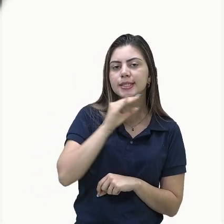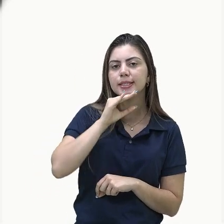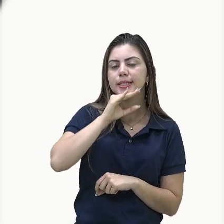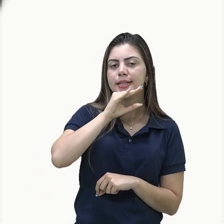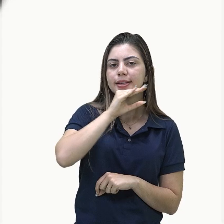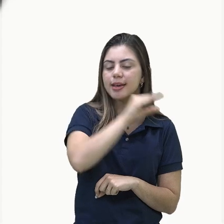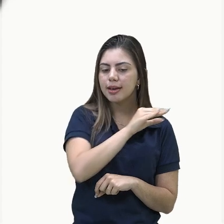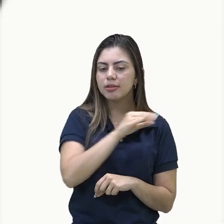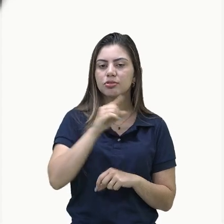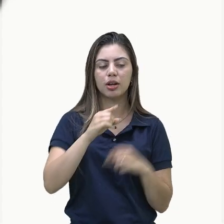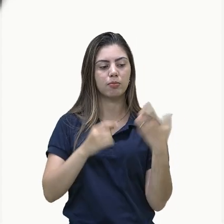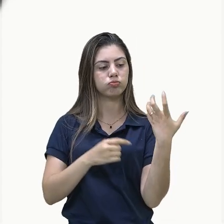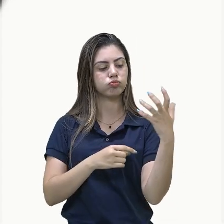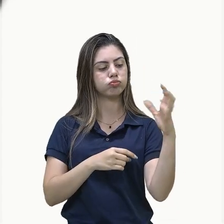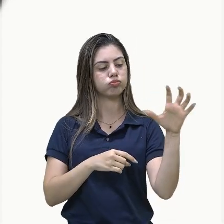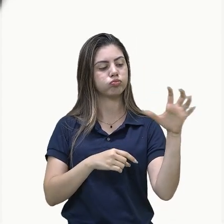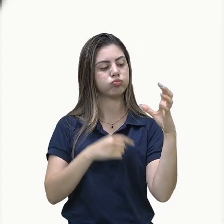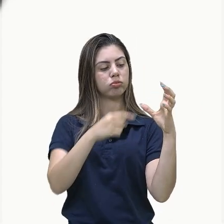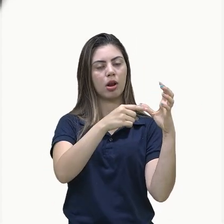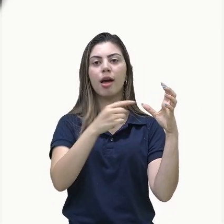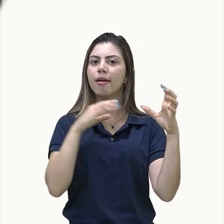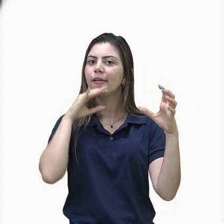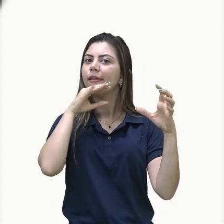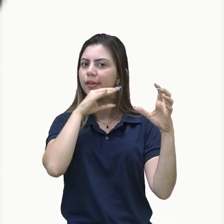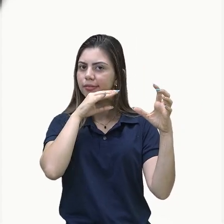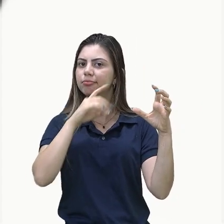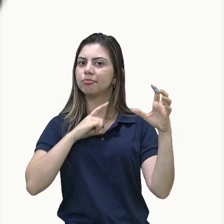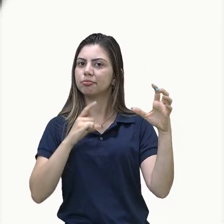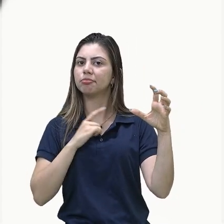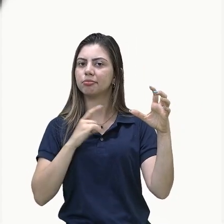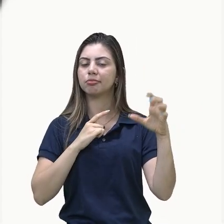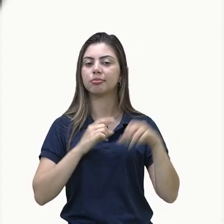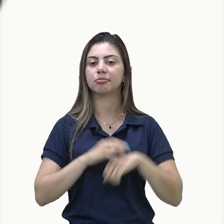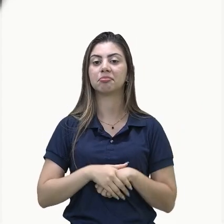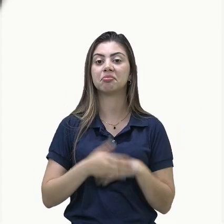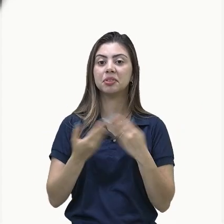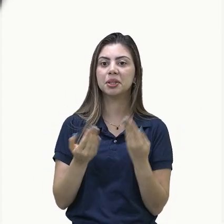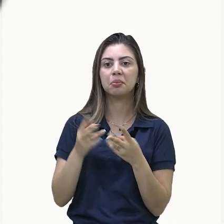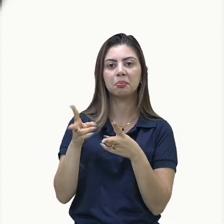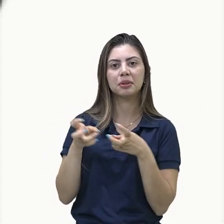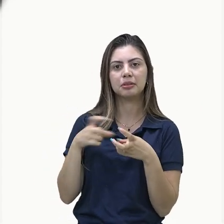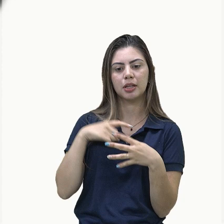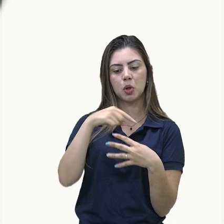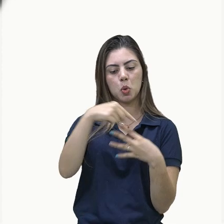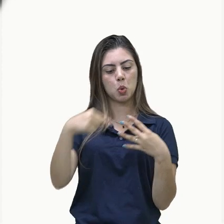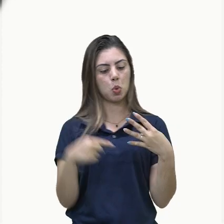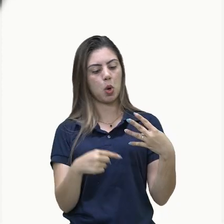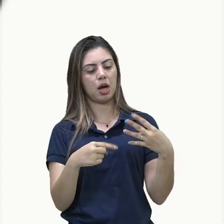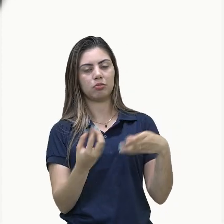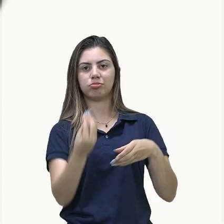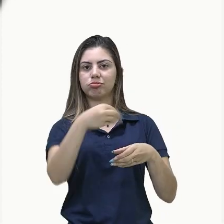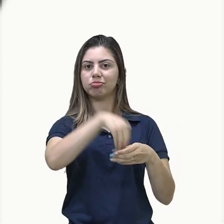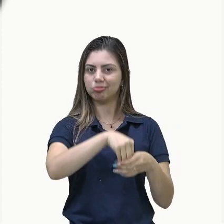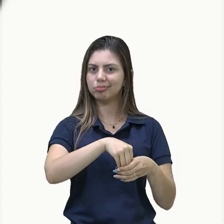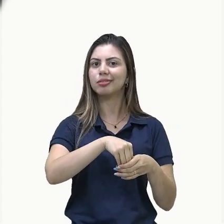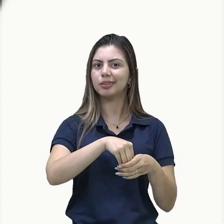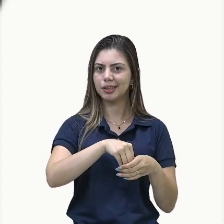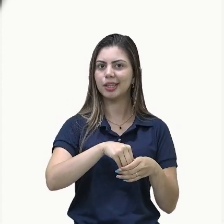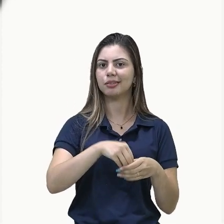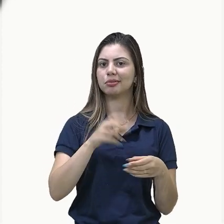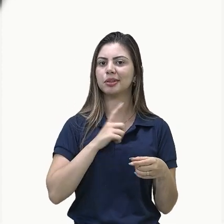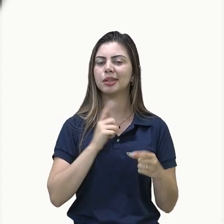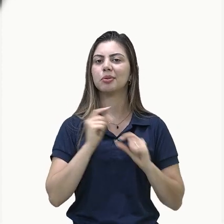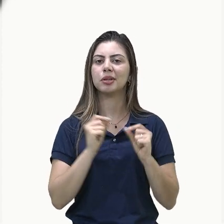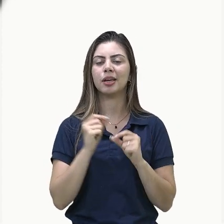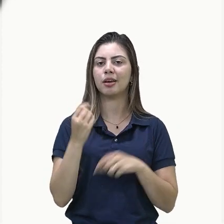né? O ventilador funciona com um motor elétrico. Então veja só, 4 modalidades de energia diferentes aí, né?